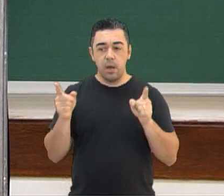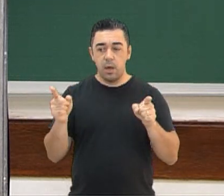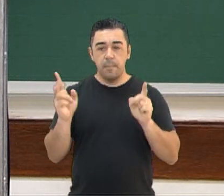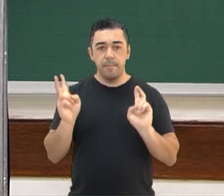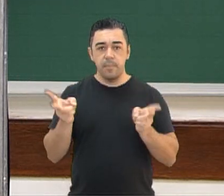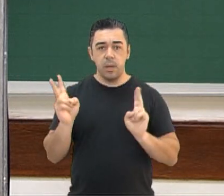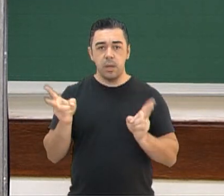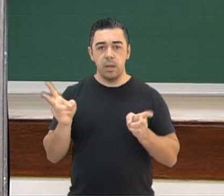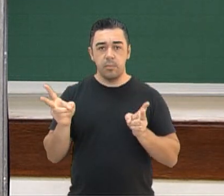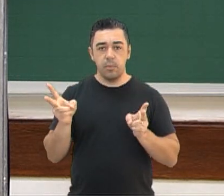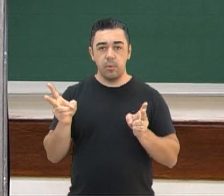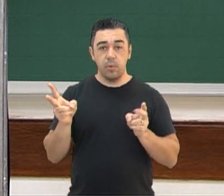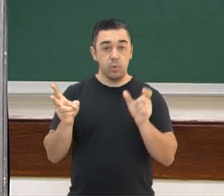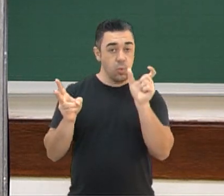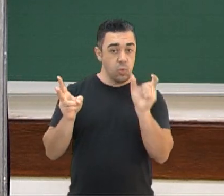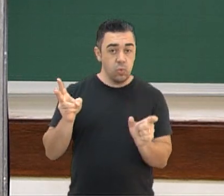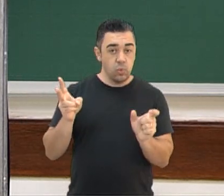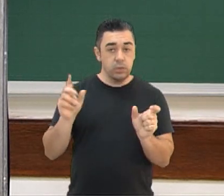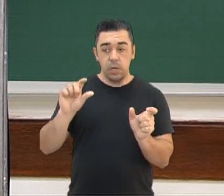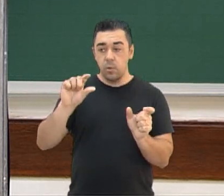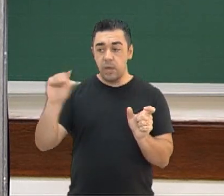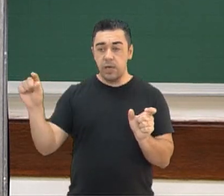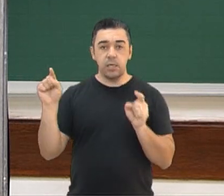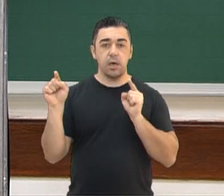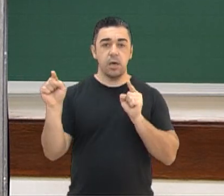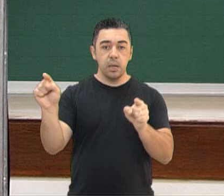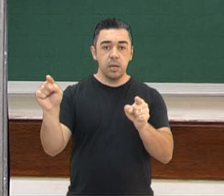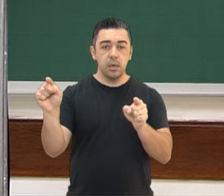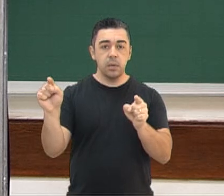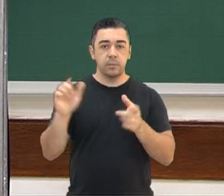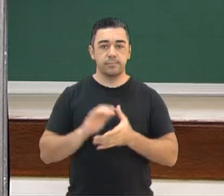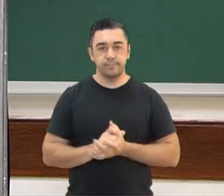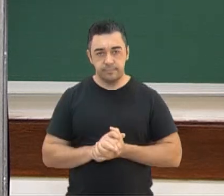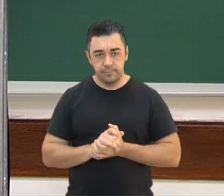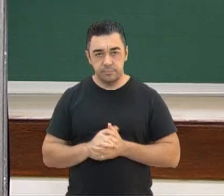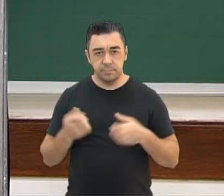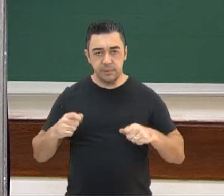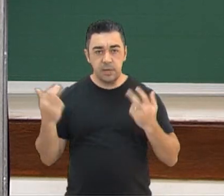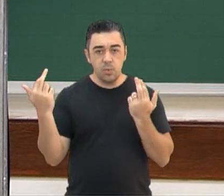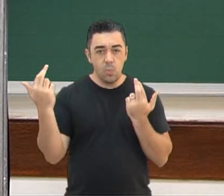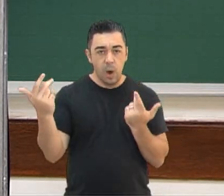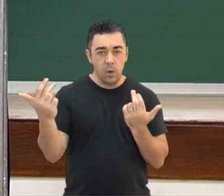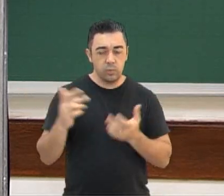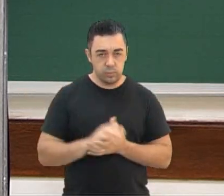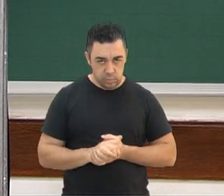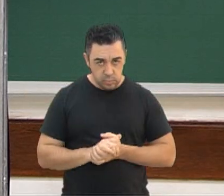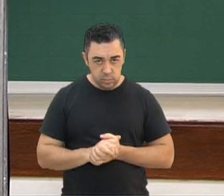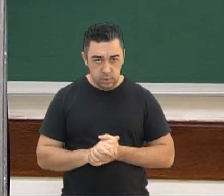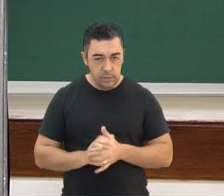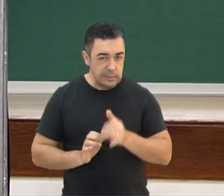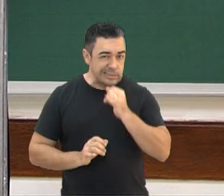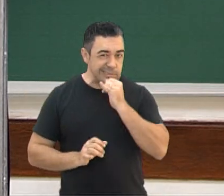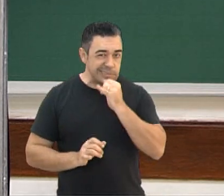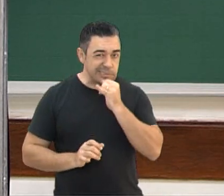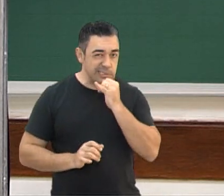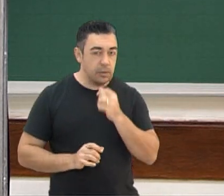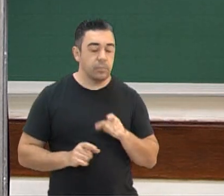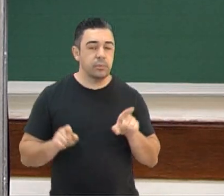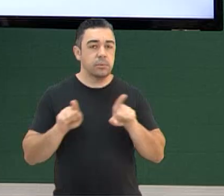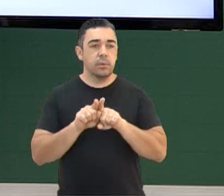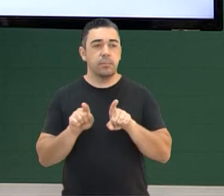de colunas da matriz A tem que ser igual ao número de linhas da matriz B, tá bom? Agora, pessoal,